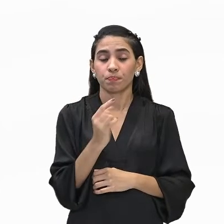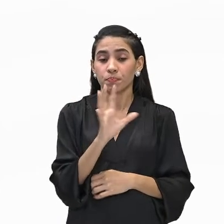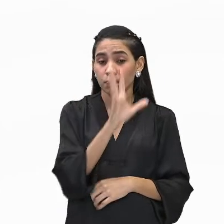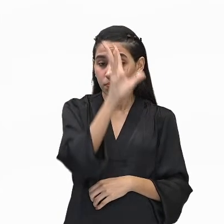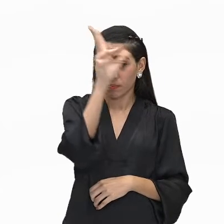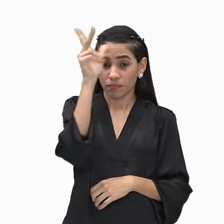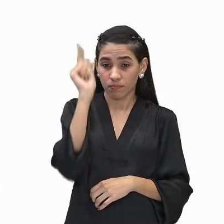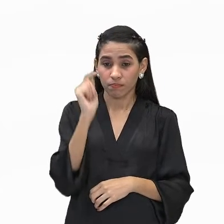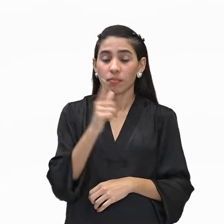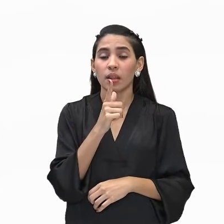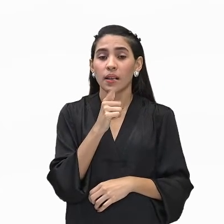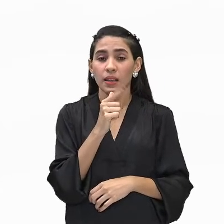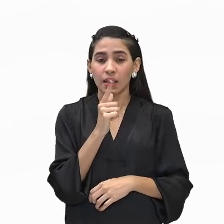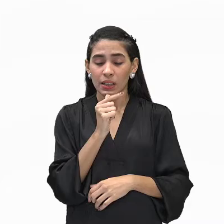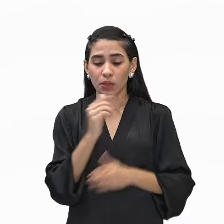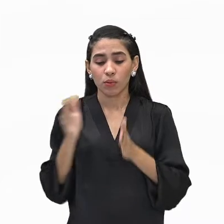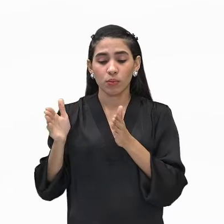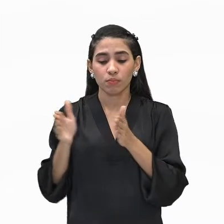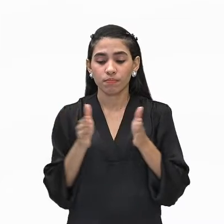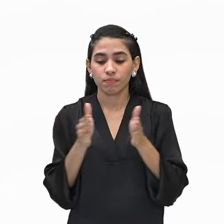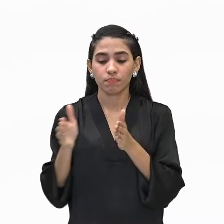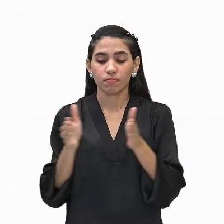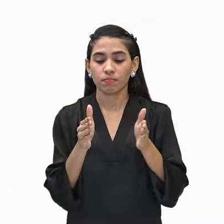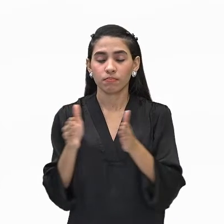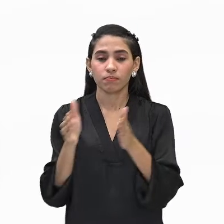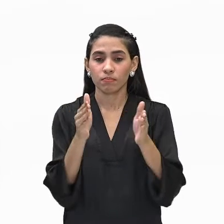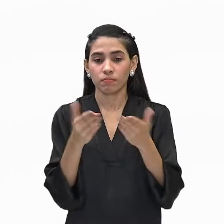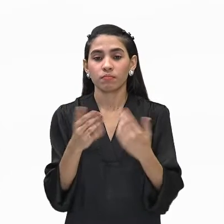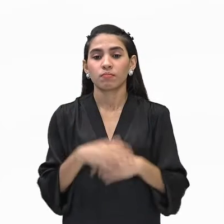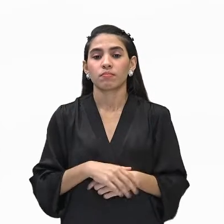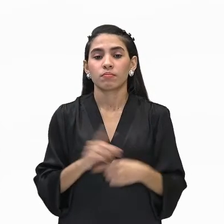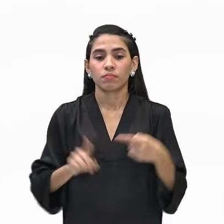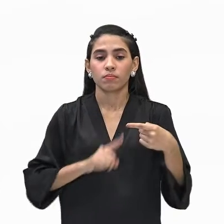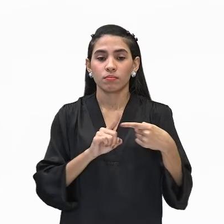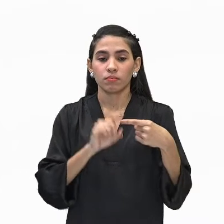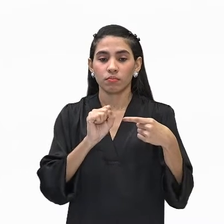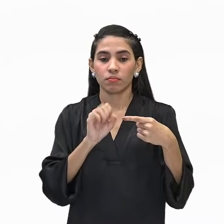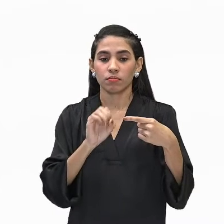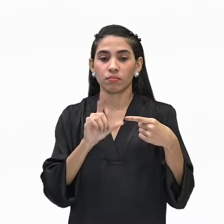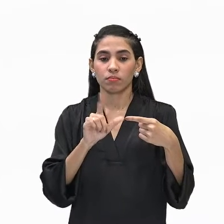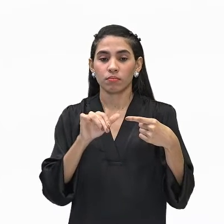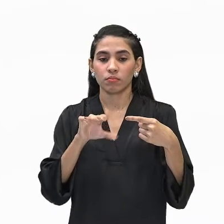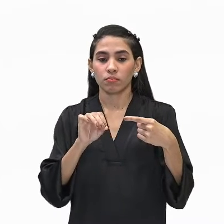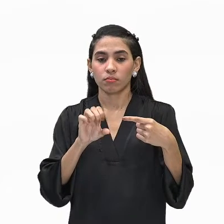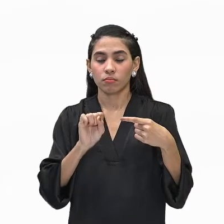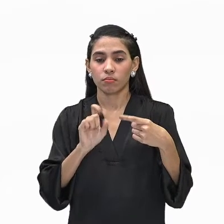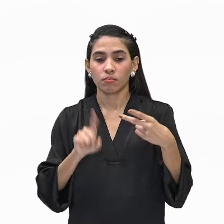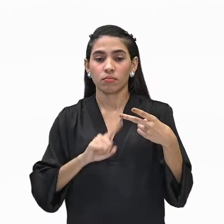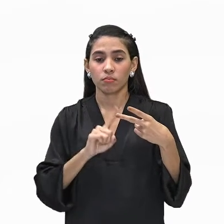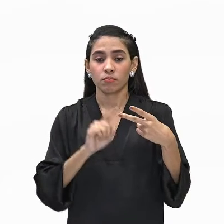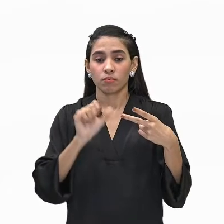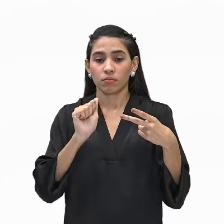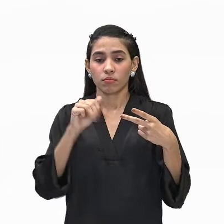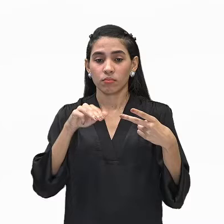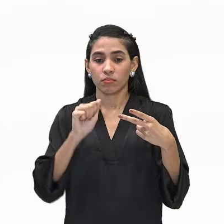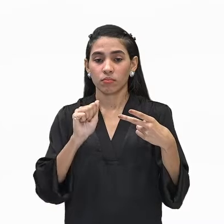grande importância como vias de transporte, com destaque aos rios Solimões, Amazonas, Madeira, Tapajós e